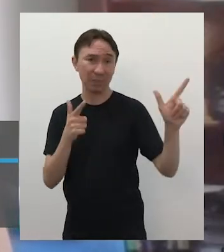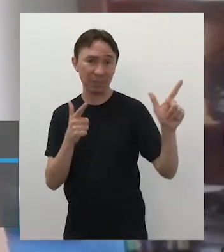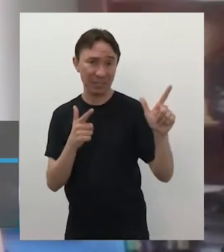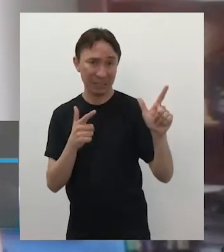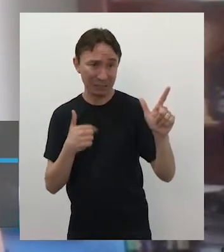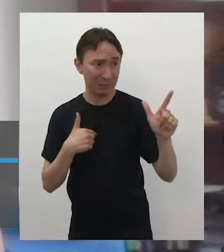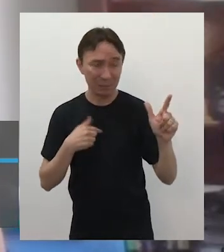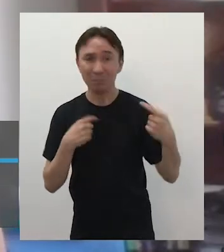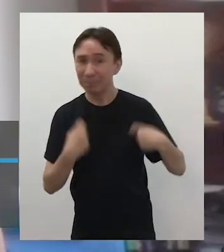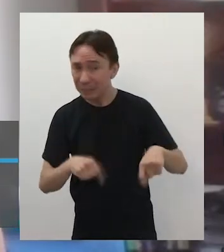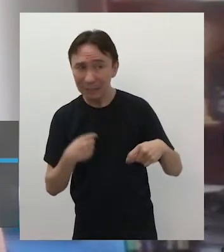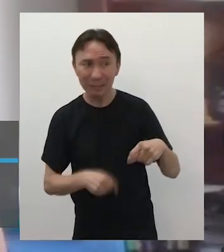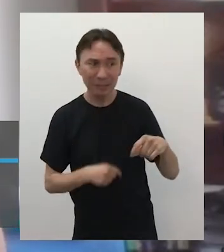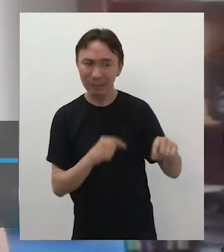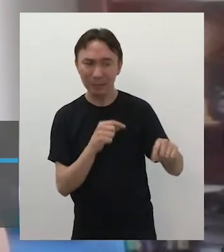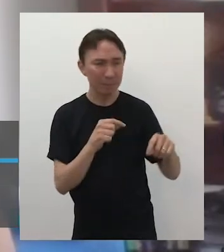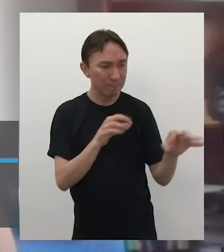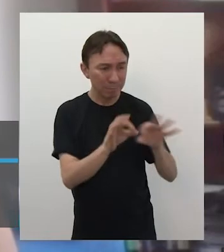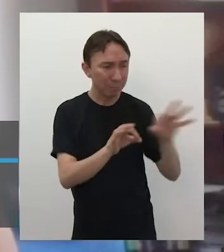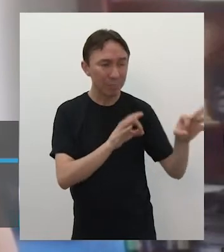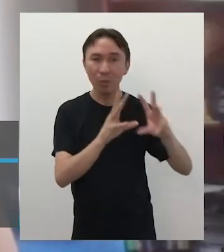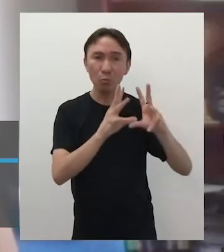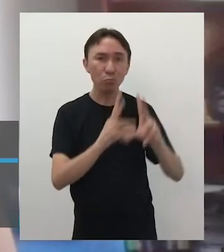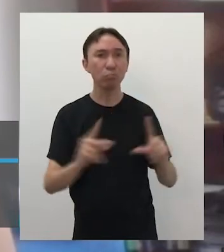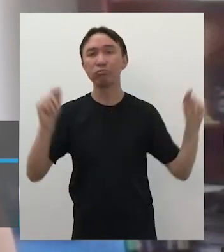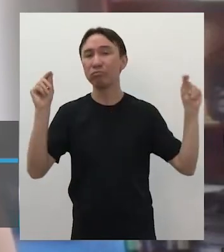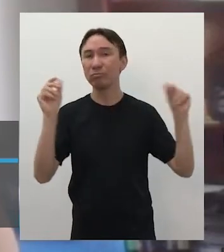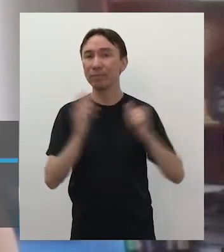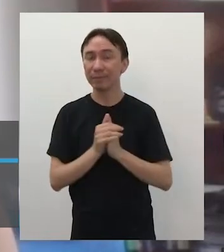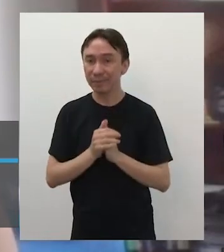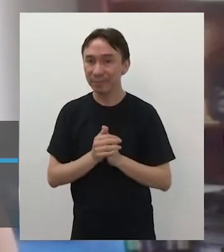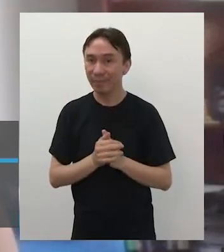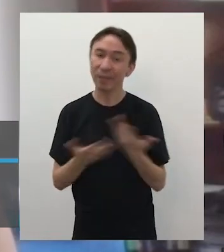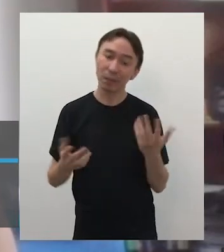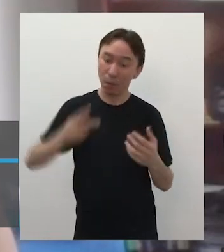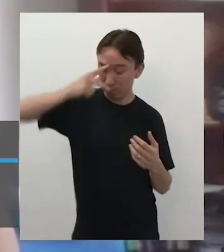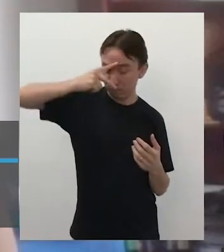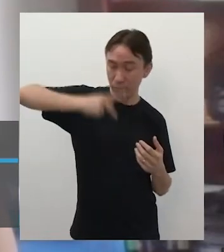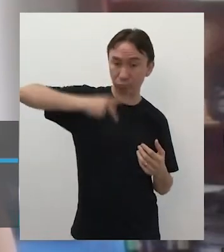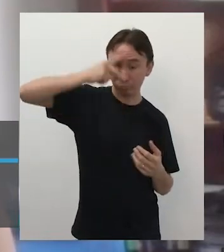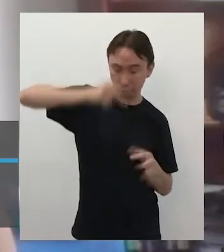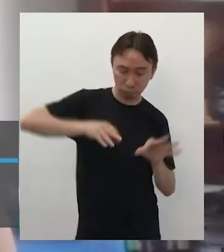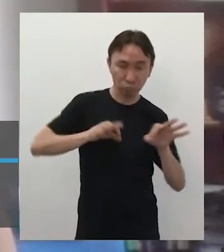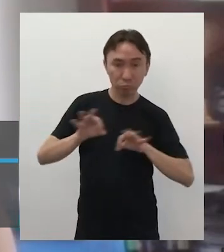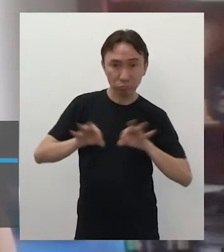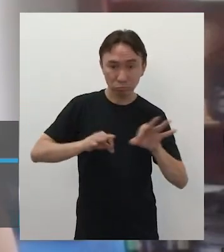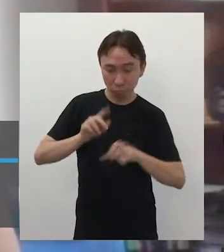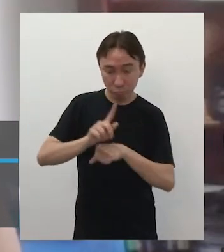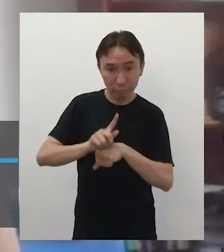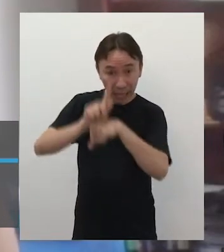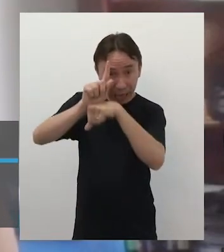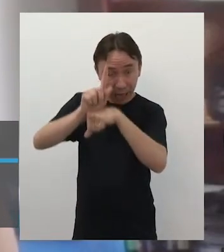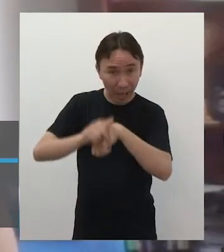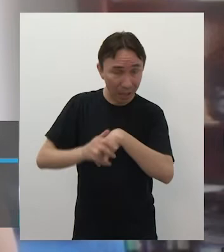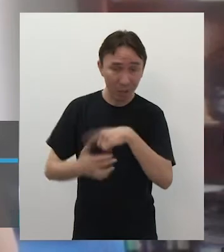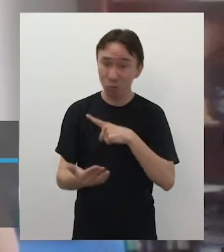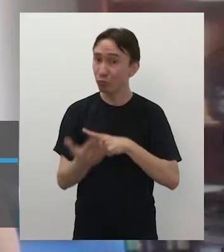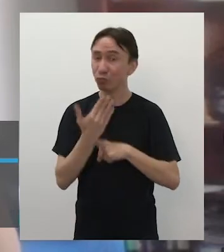eles parecem assustadores, mas com a autogestão, então com o foco, com a organização, com